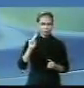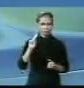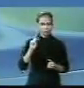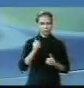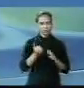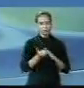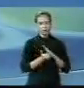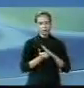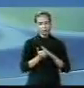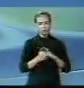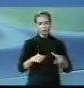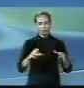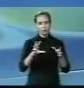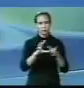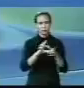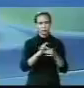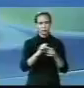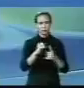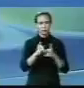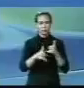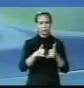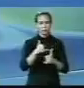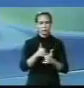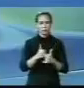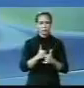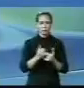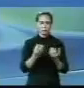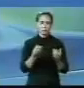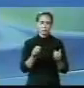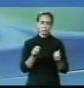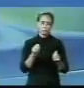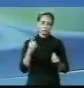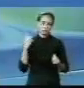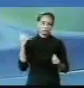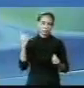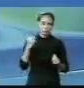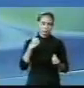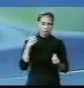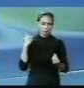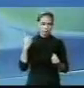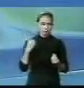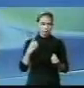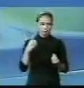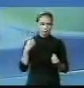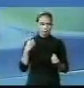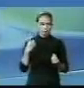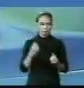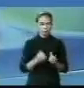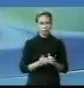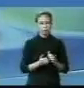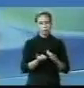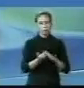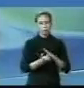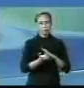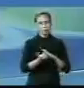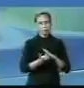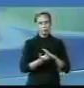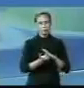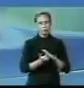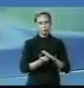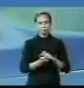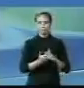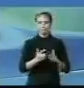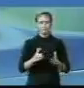para a conexão com a internet, ele é muito alto, né? Então a empresa geralmente não quer arcar com um custo muito alto de aumentar a